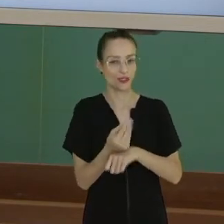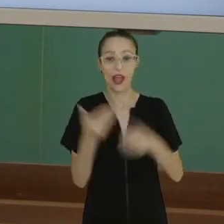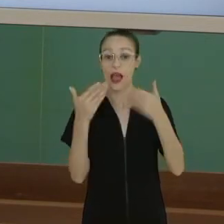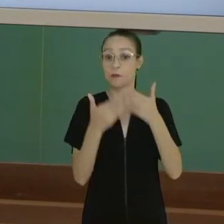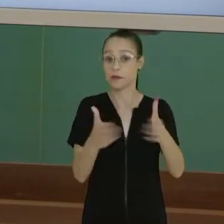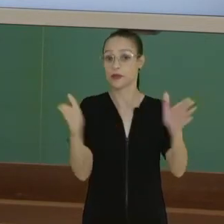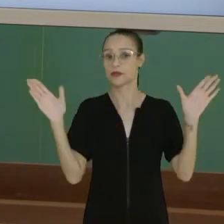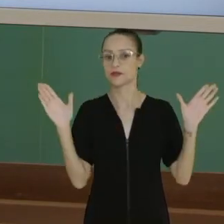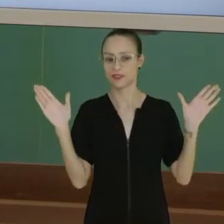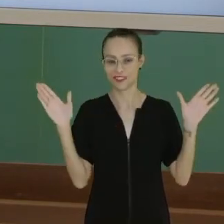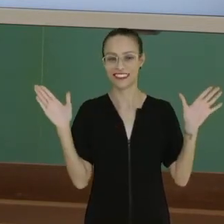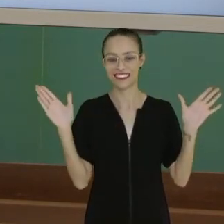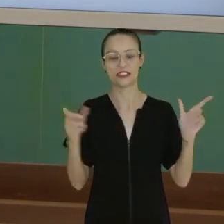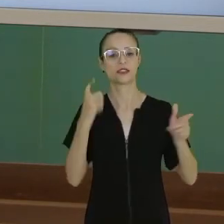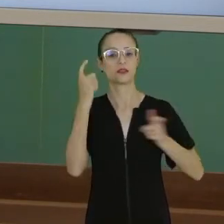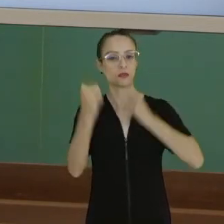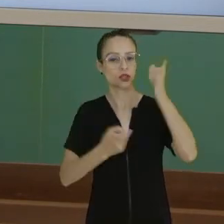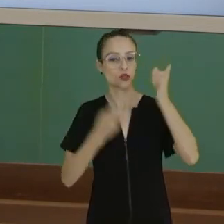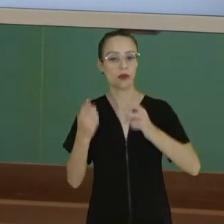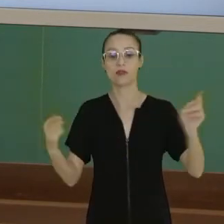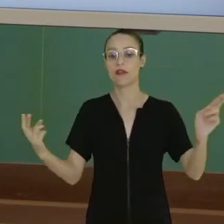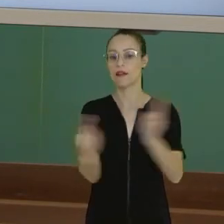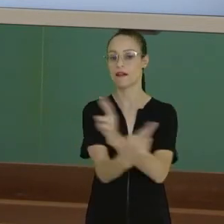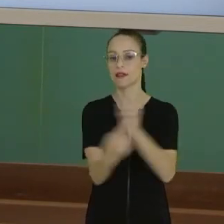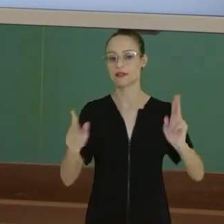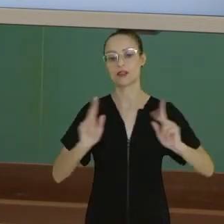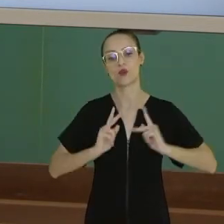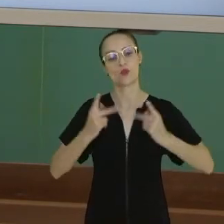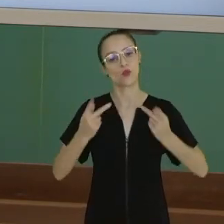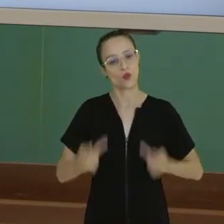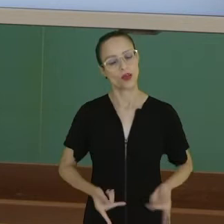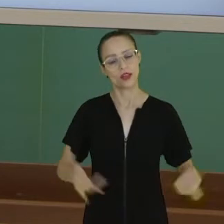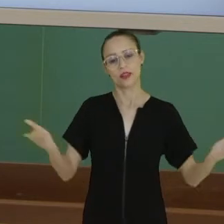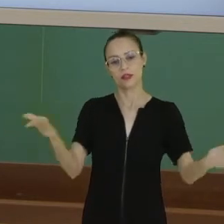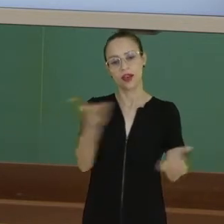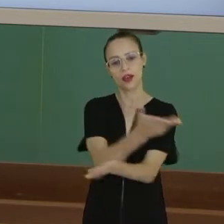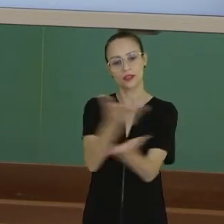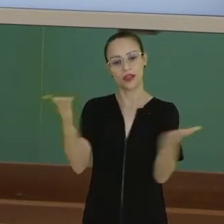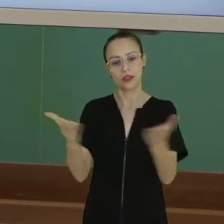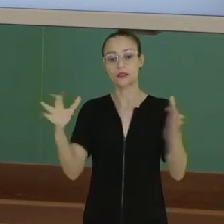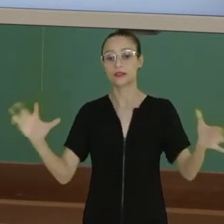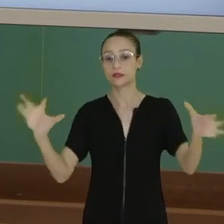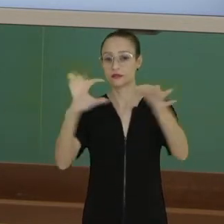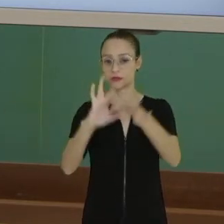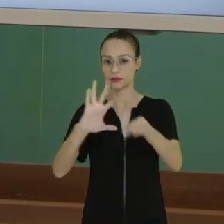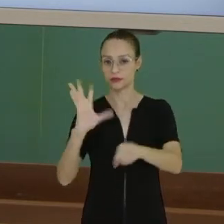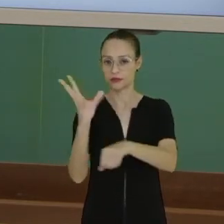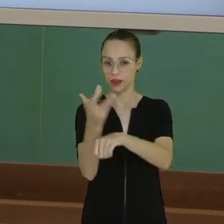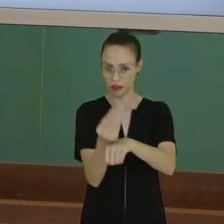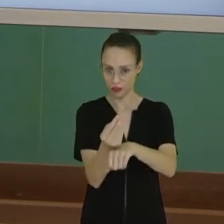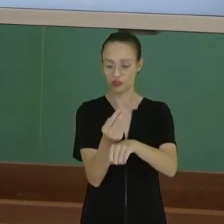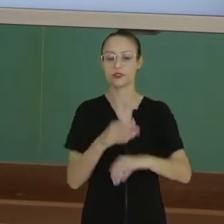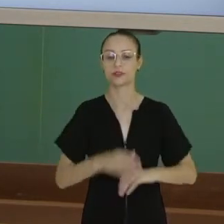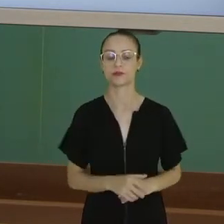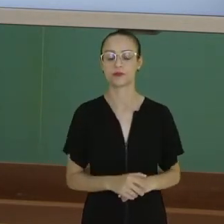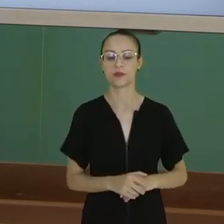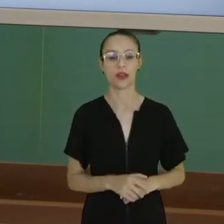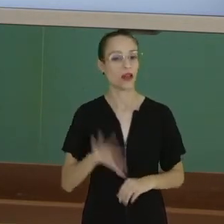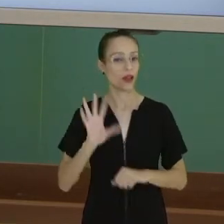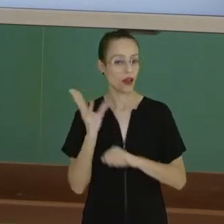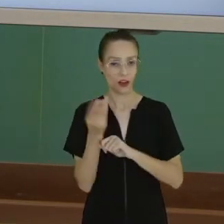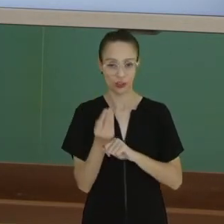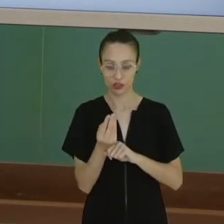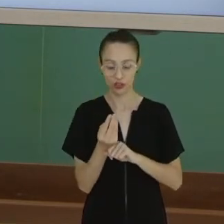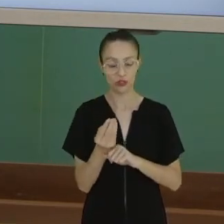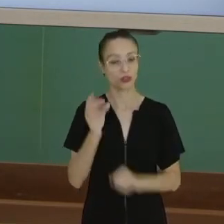né? Então, que se preocupam com relações humanas possíveis de se desenvolver em uma obra de arte. Então, a arte não necessariamente